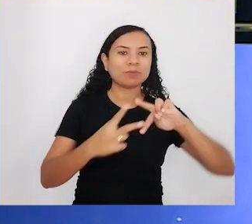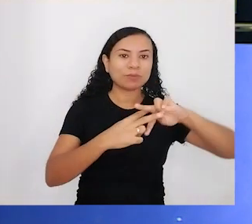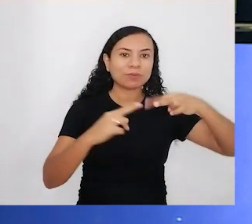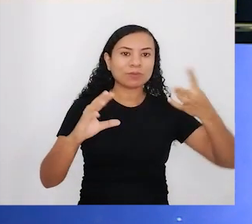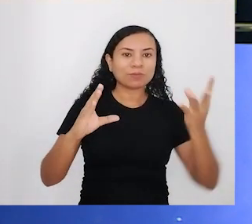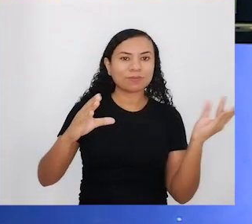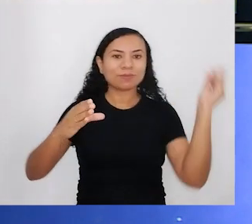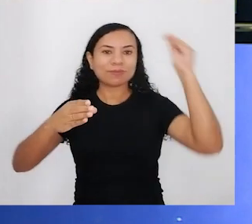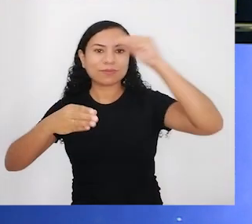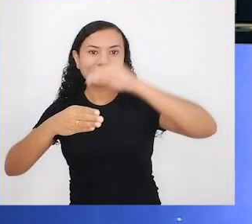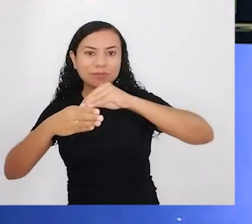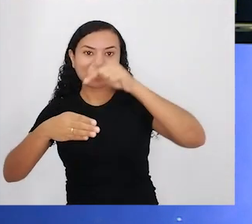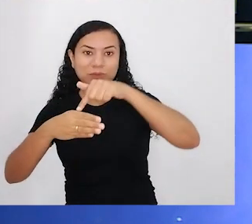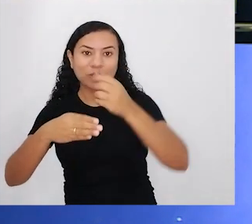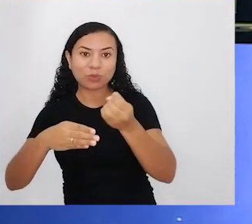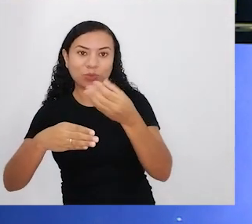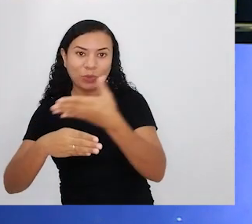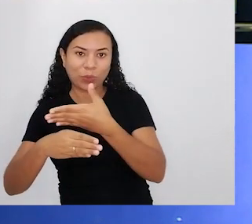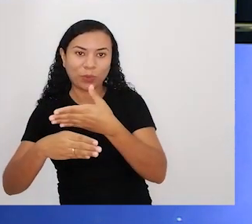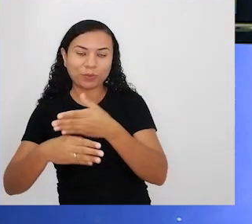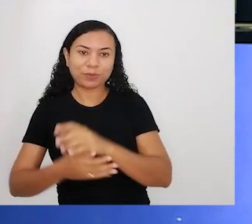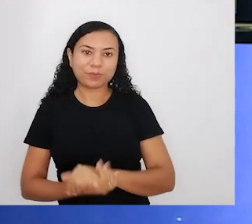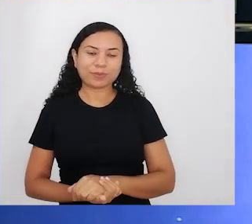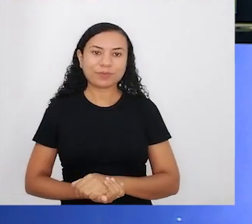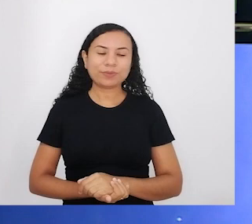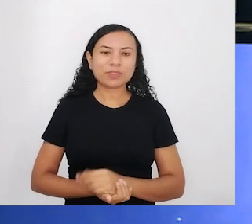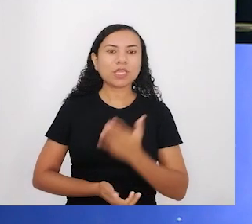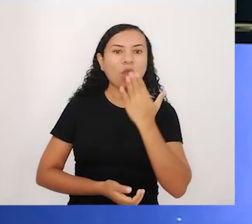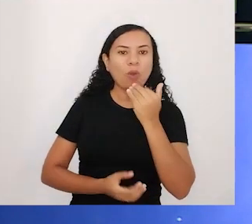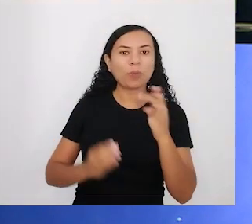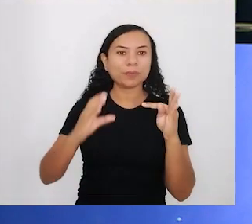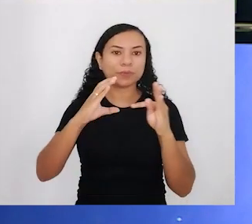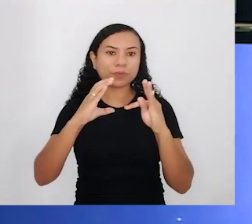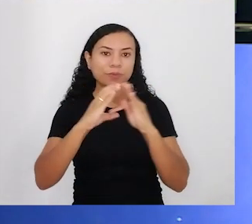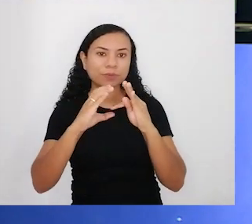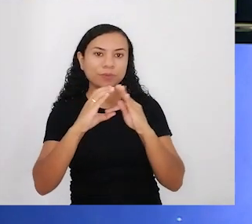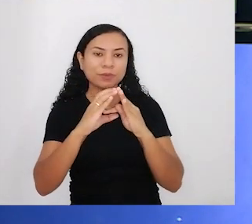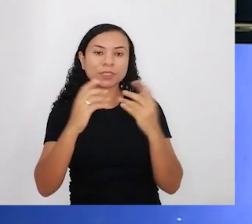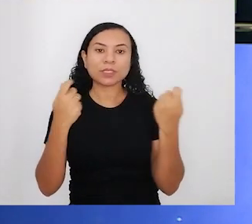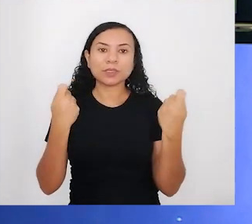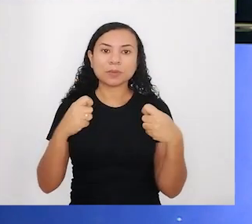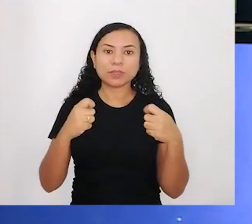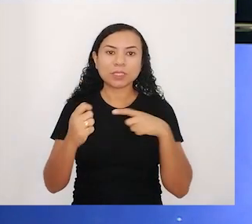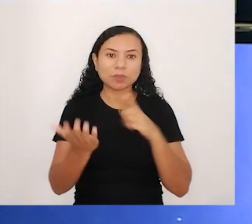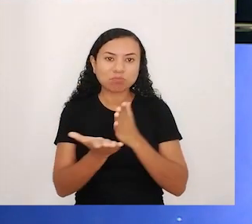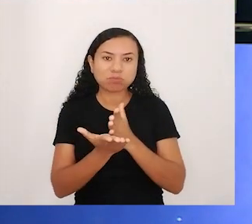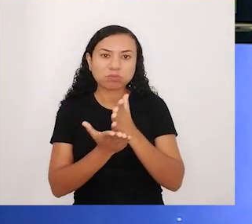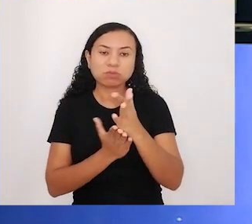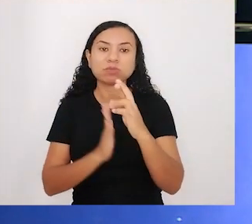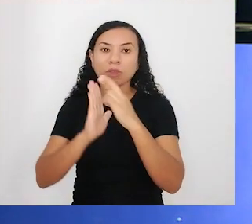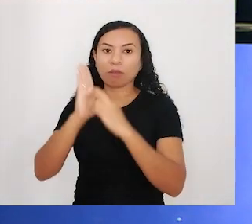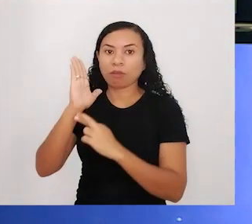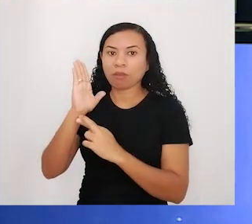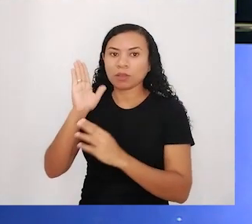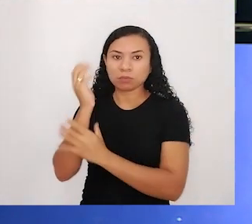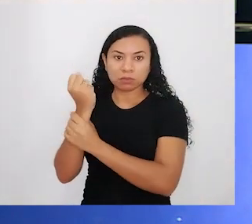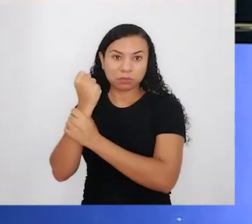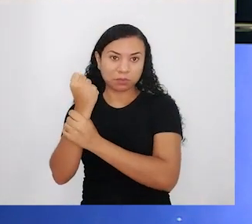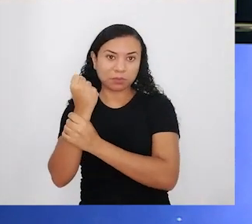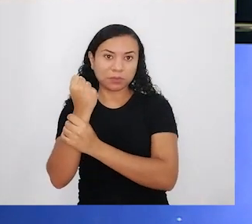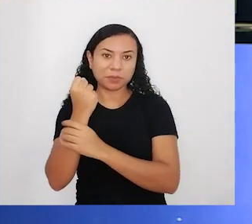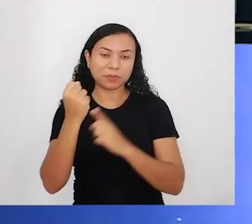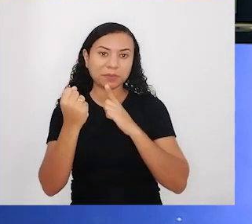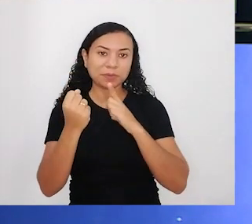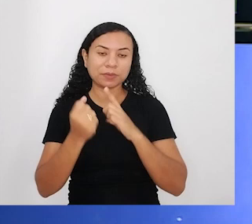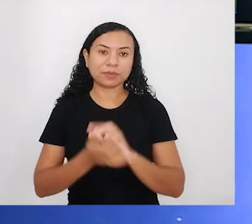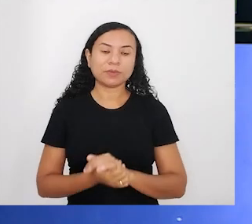interesse em outro organismo. Os alimentos transgênicos, eles precisam seguir algumas regras de biossegurança. Então, todo alimento